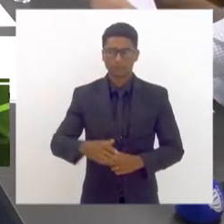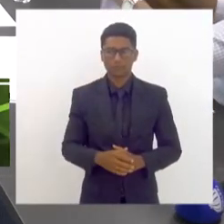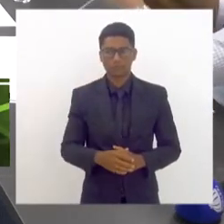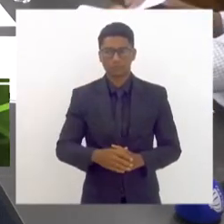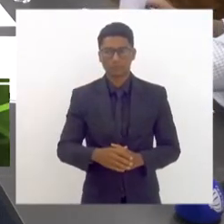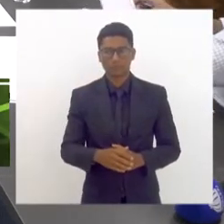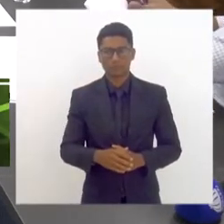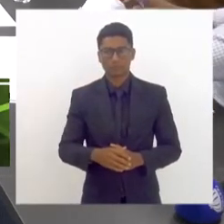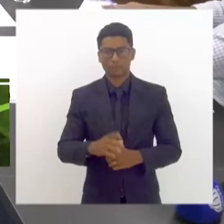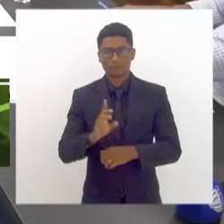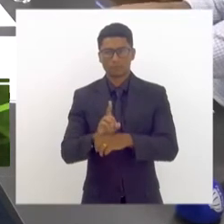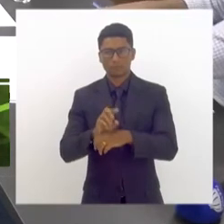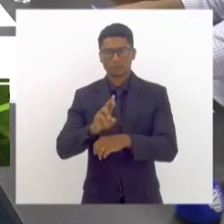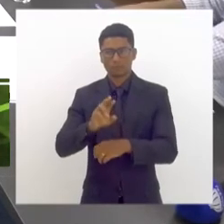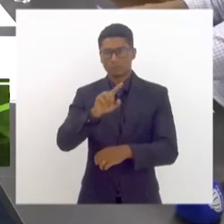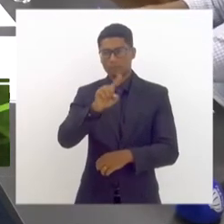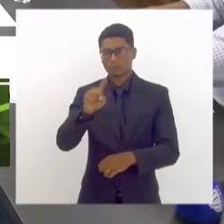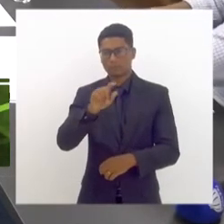doutora Azambuja,